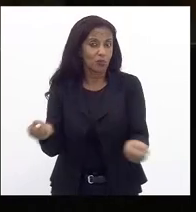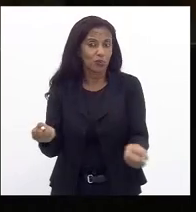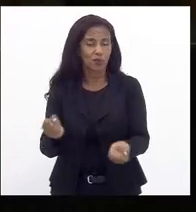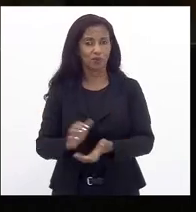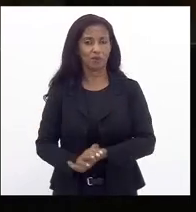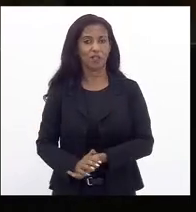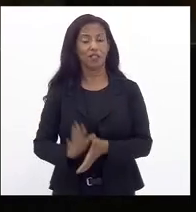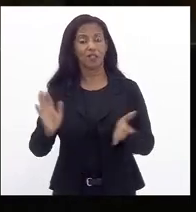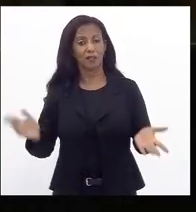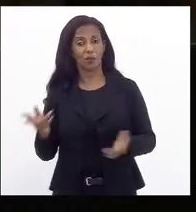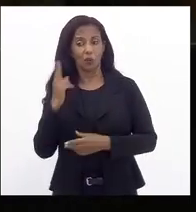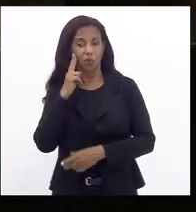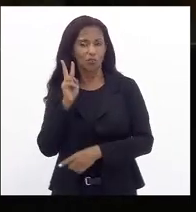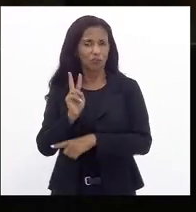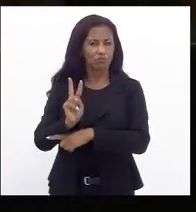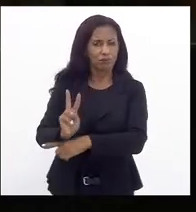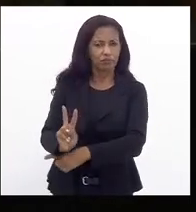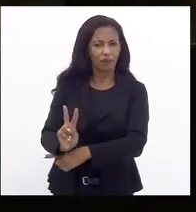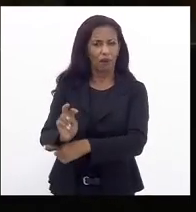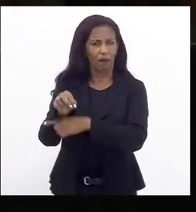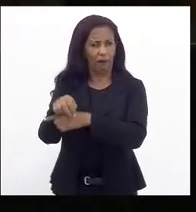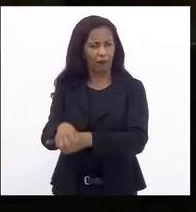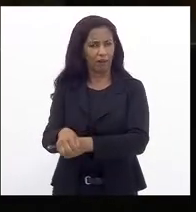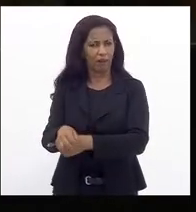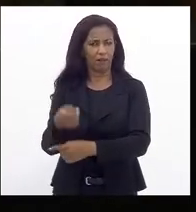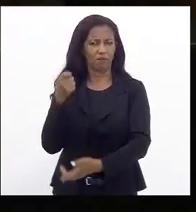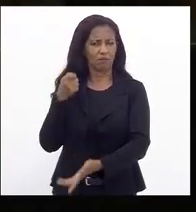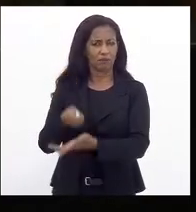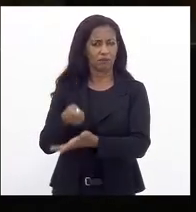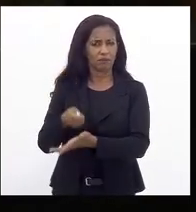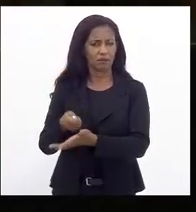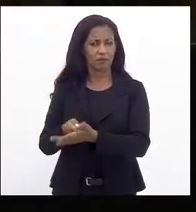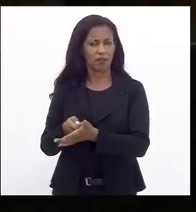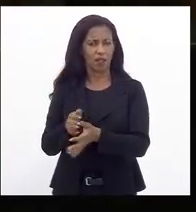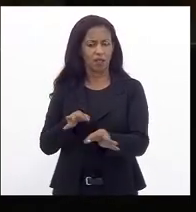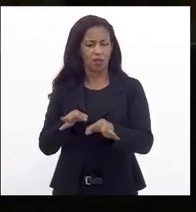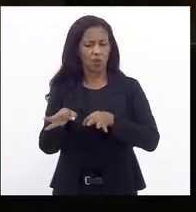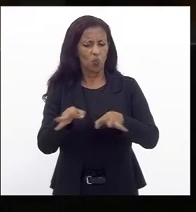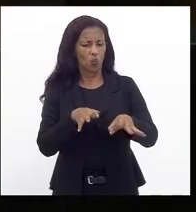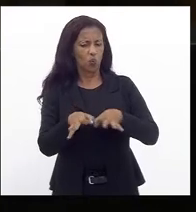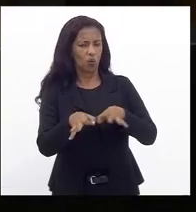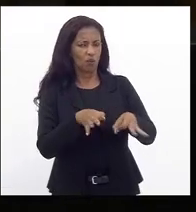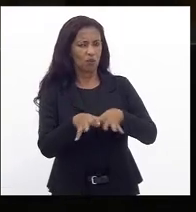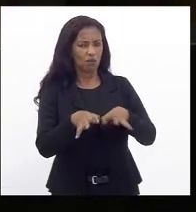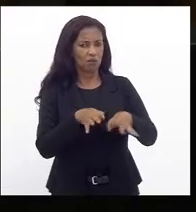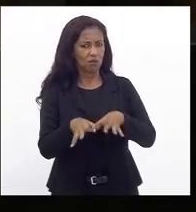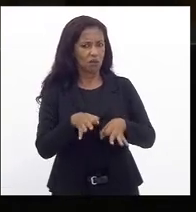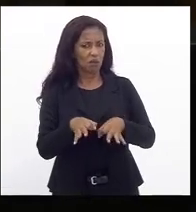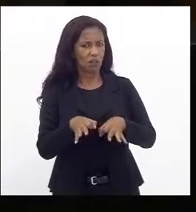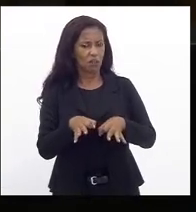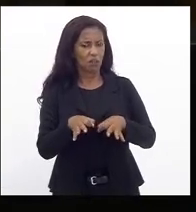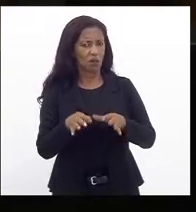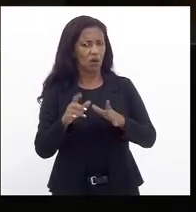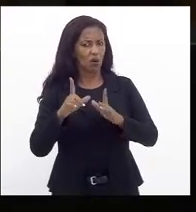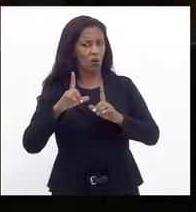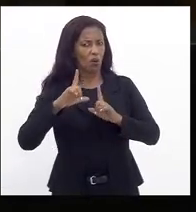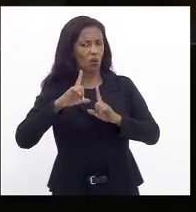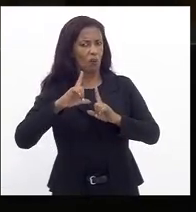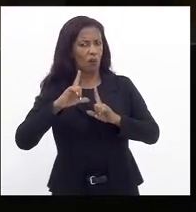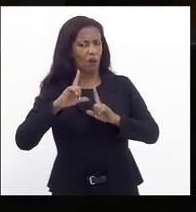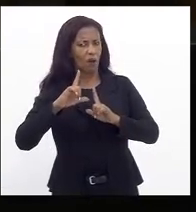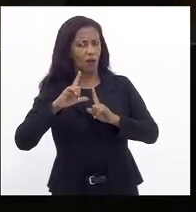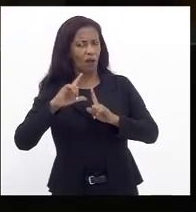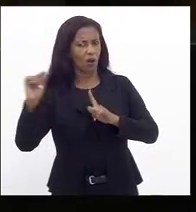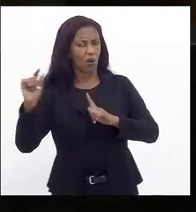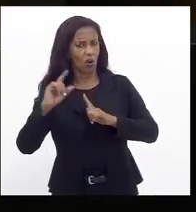então quando a gente vê aqui efetivamente se organizando uma lógica de derrubada